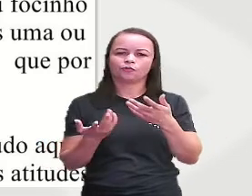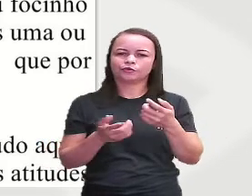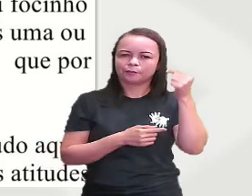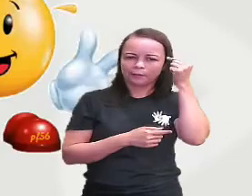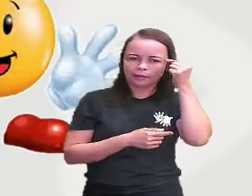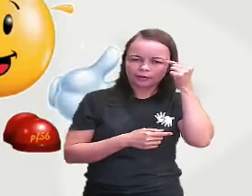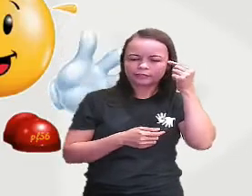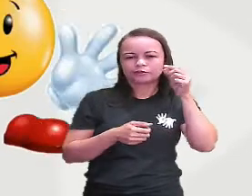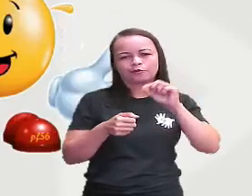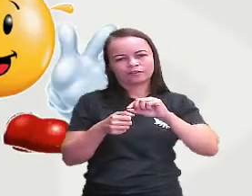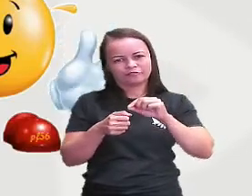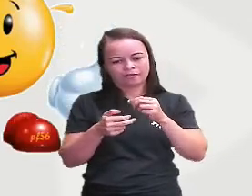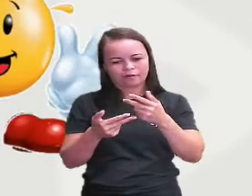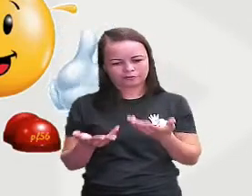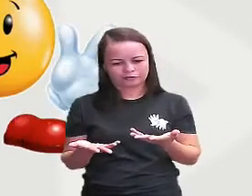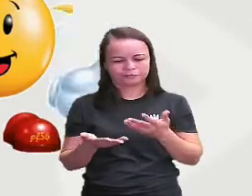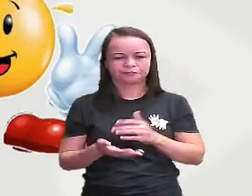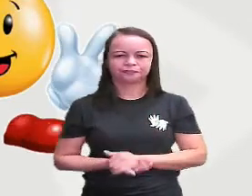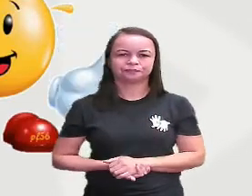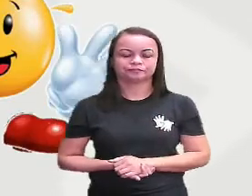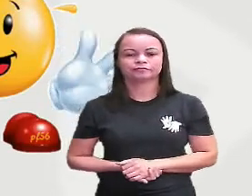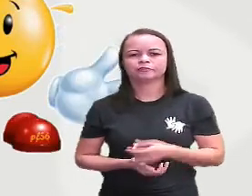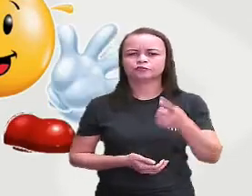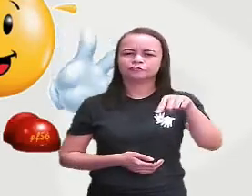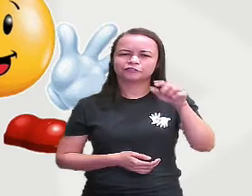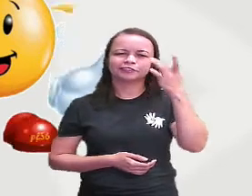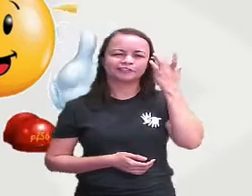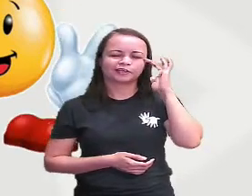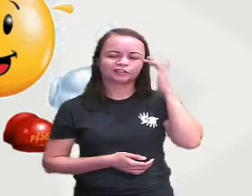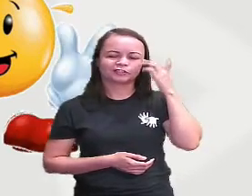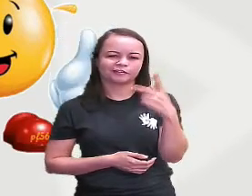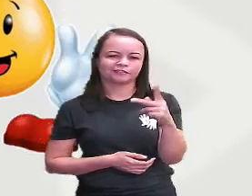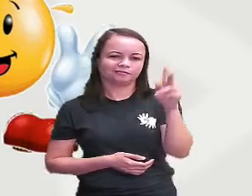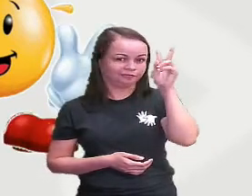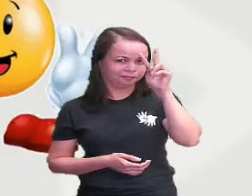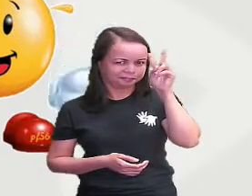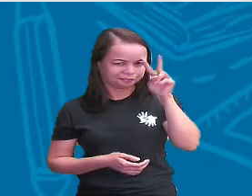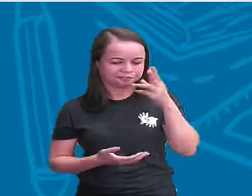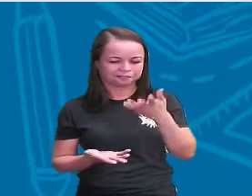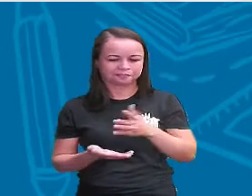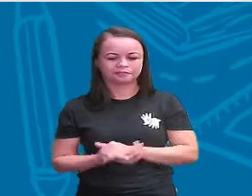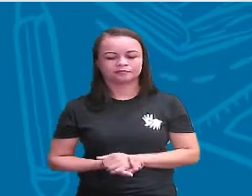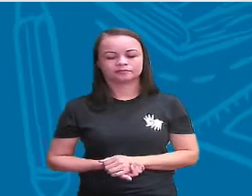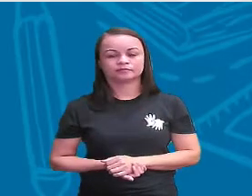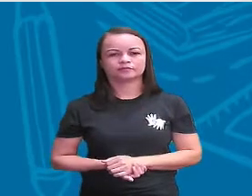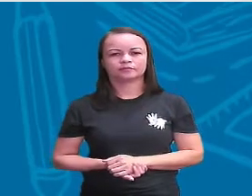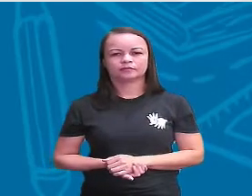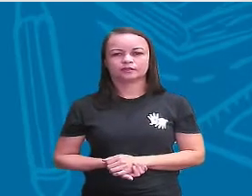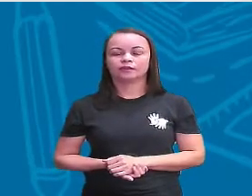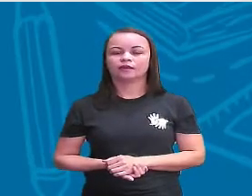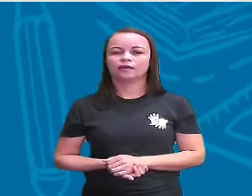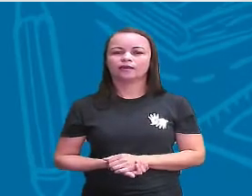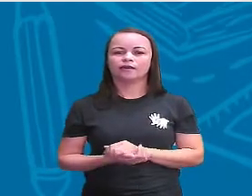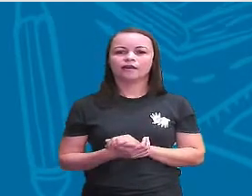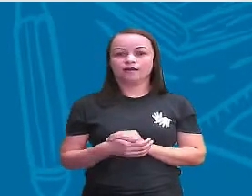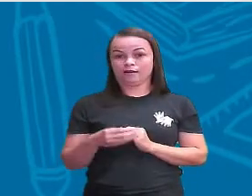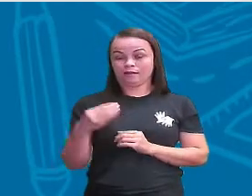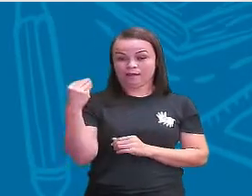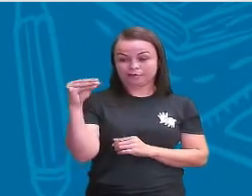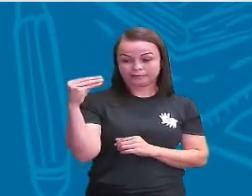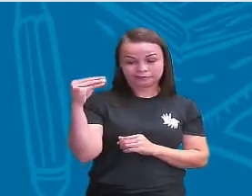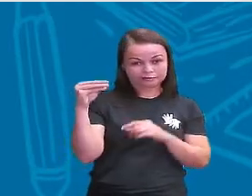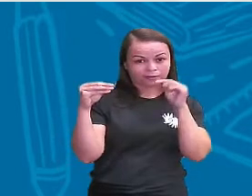atitudes. E aí, pessoal? O que vocês acharam dessa história? Pois é, a cegonha